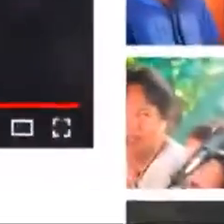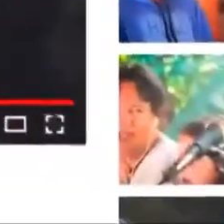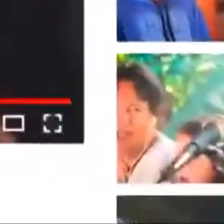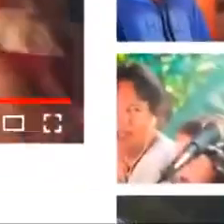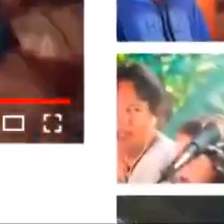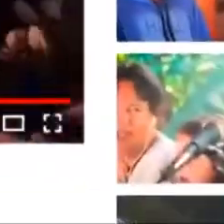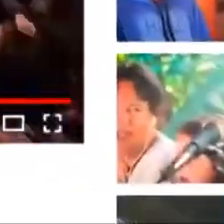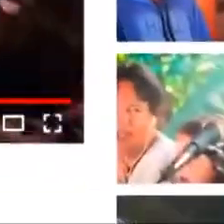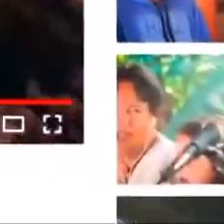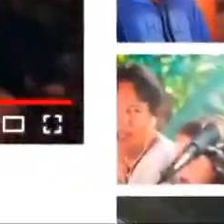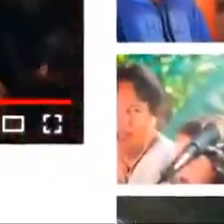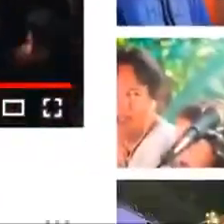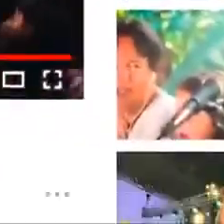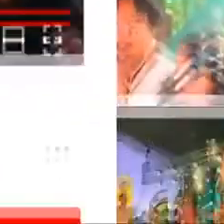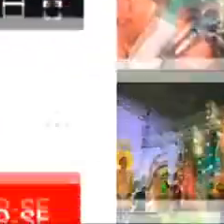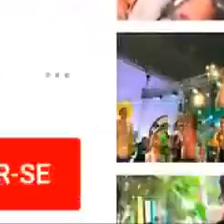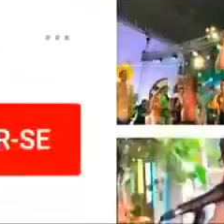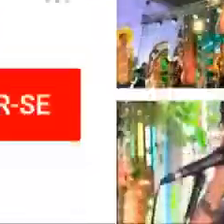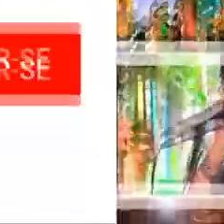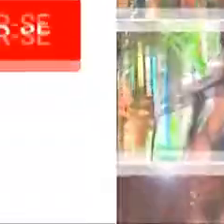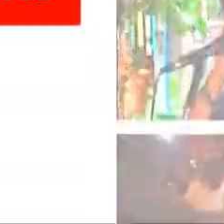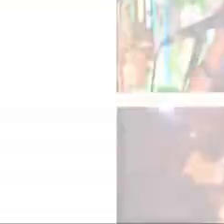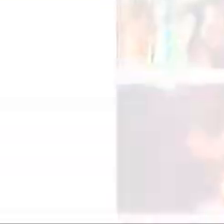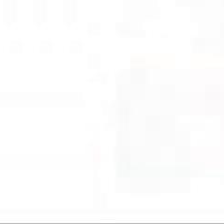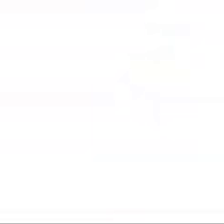e aí